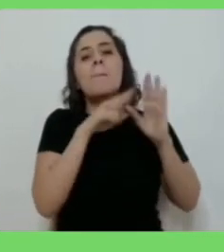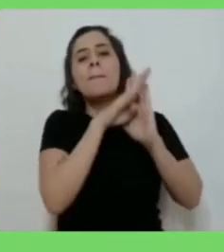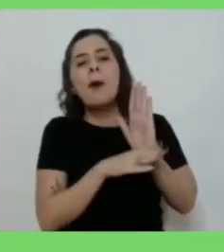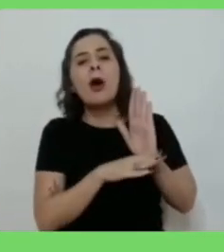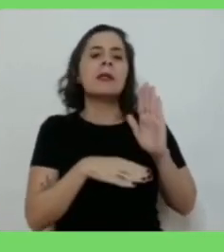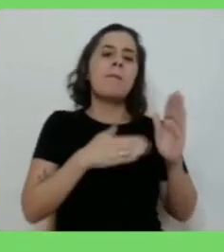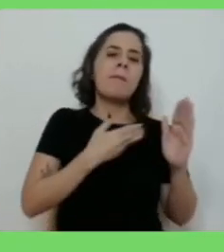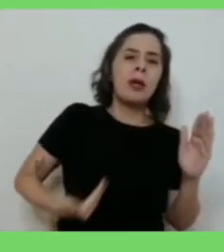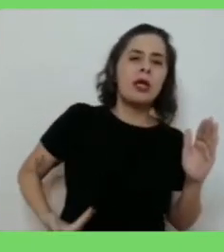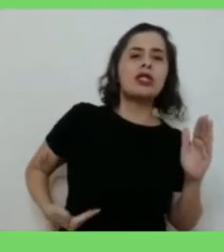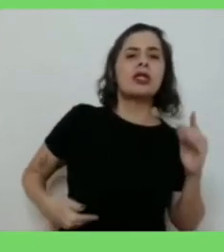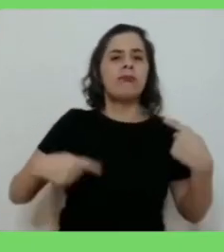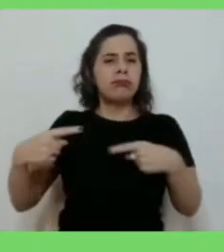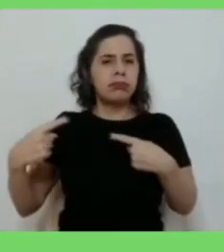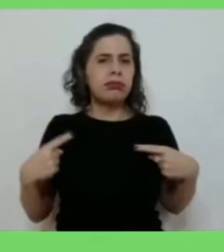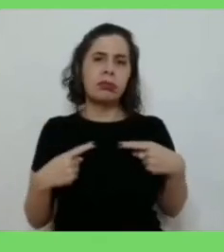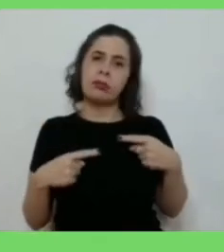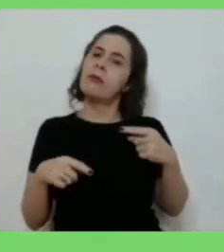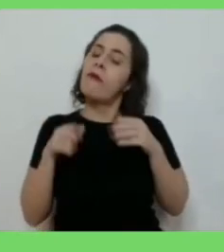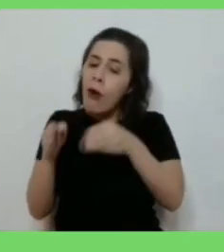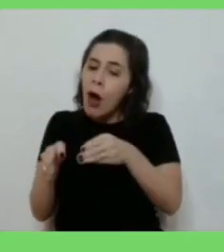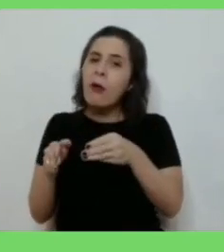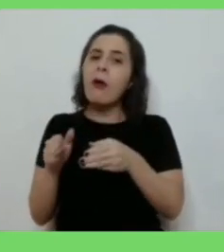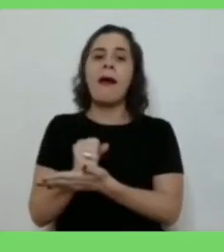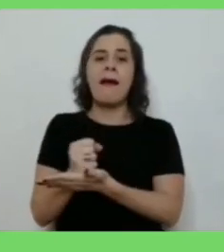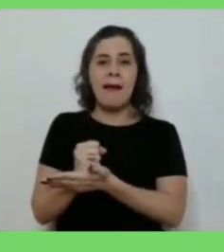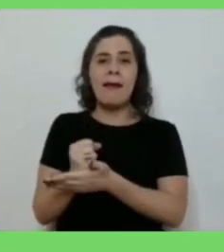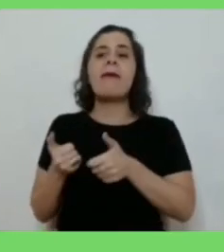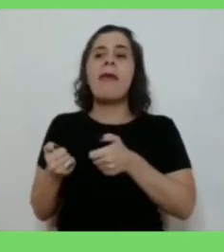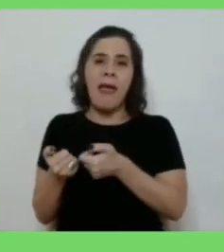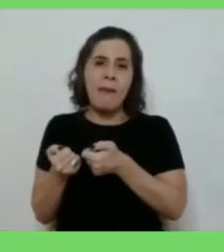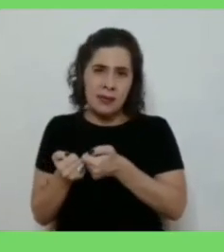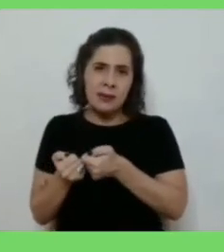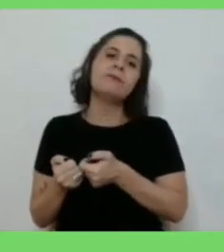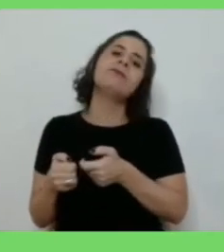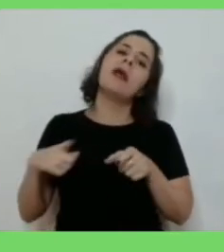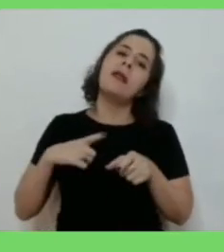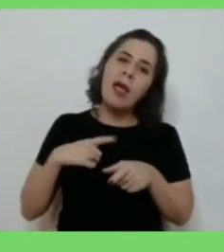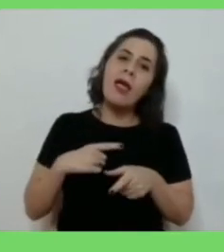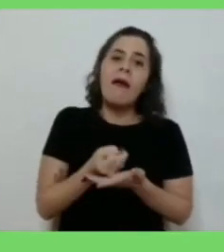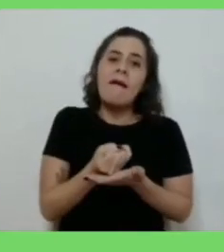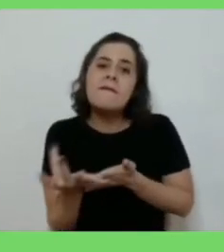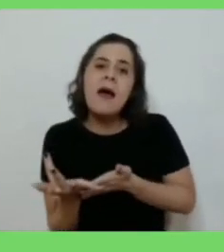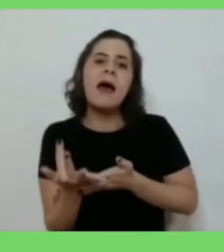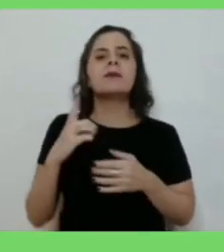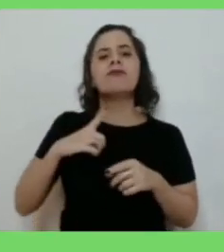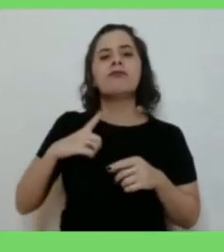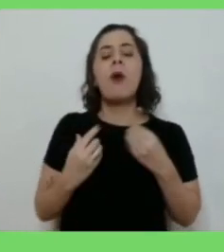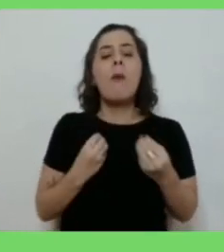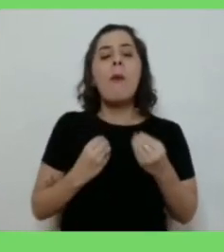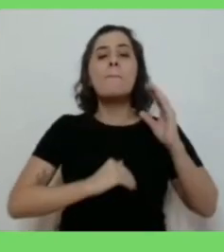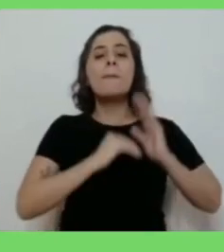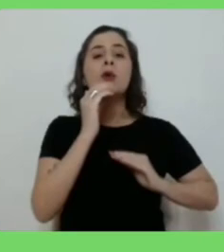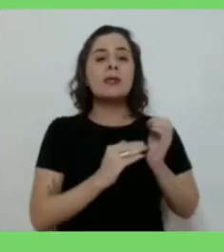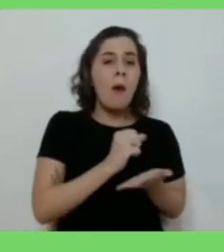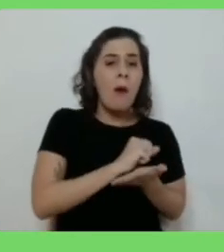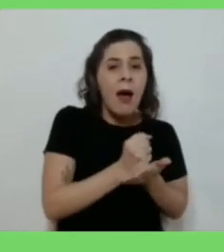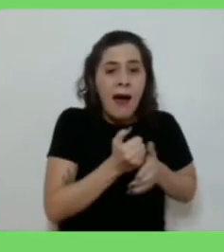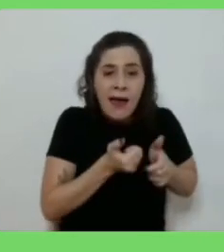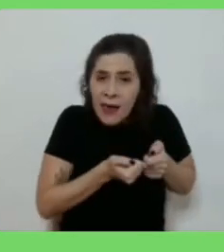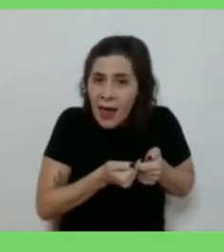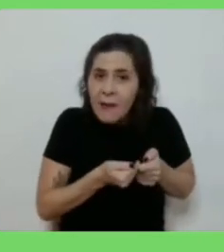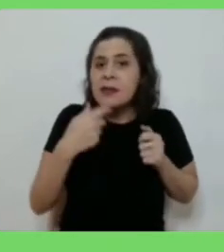apresentações contarão com um convidado cada uma delas e trarão um breve histórico sobre a produção de games no Brasil além de